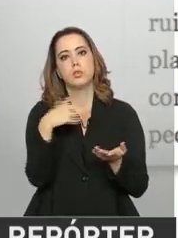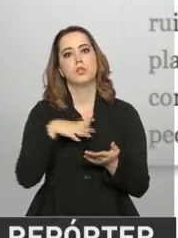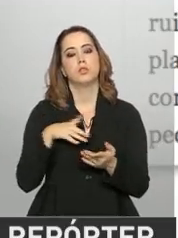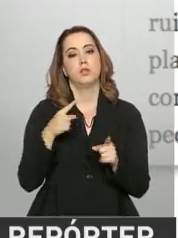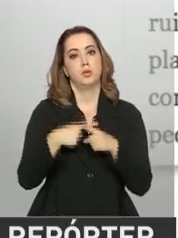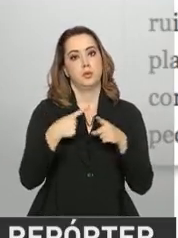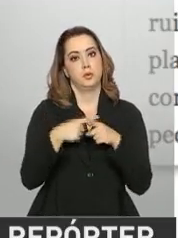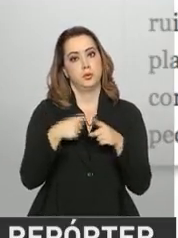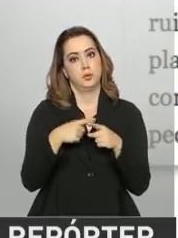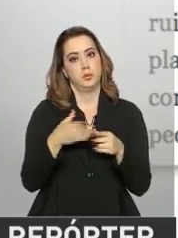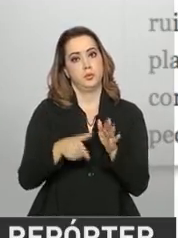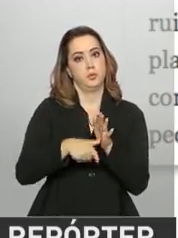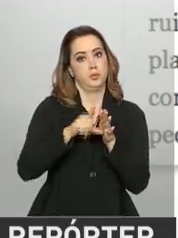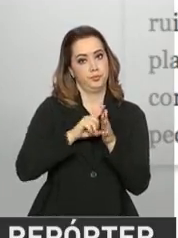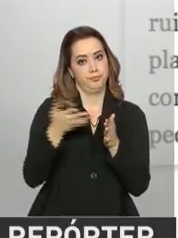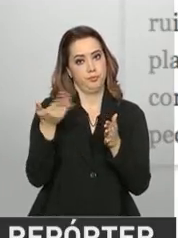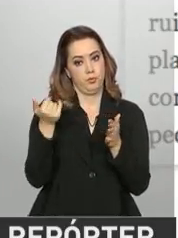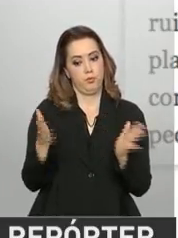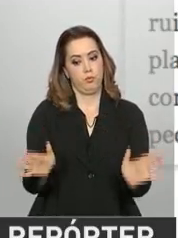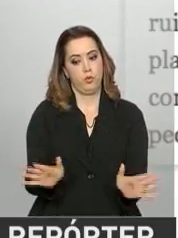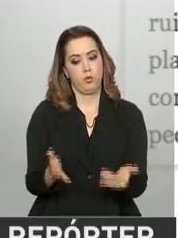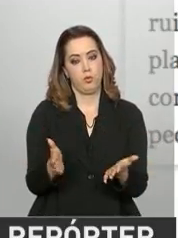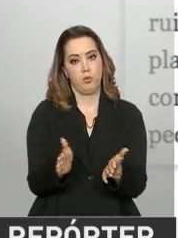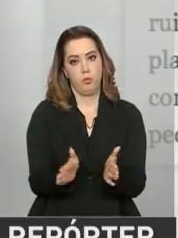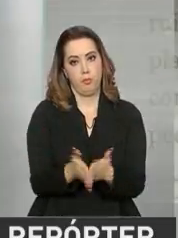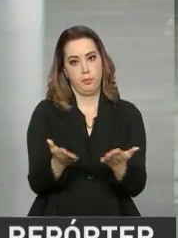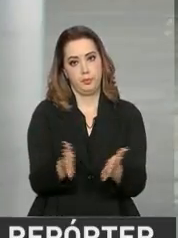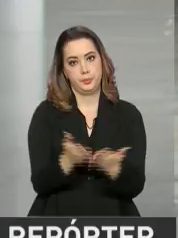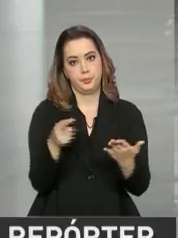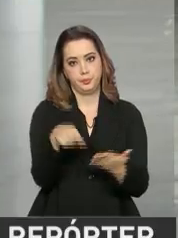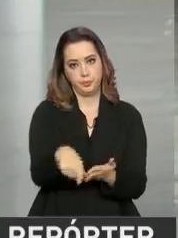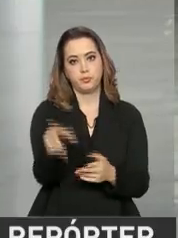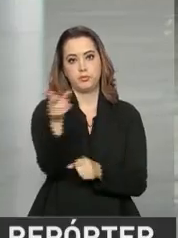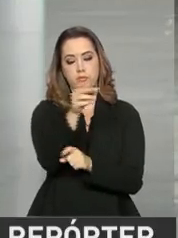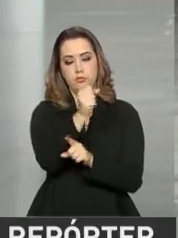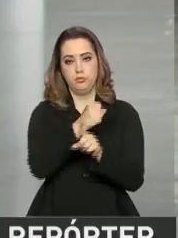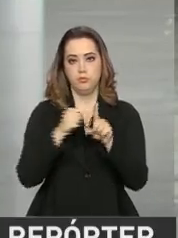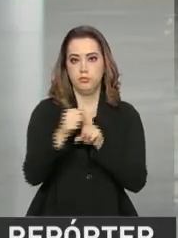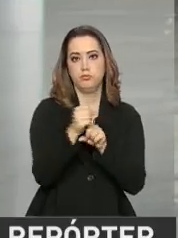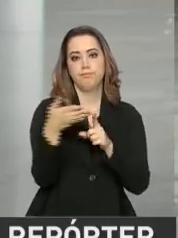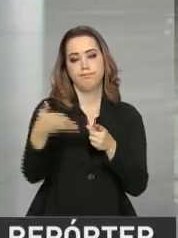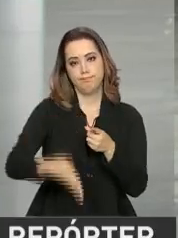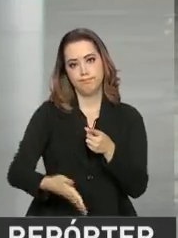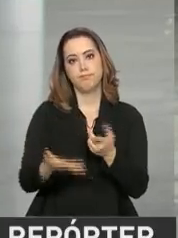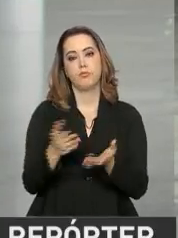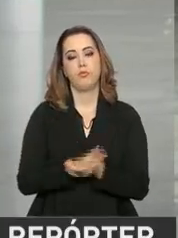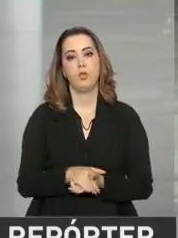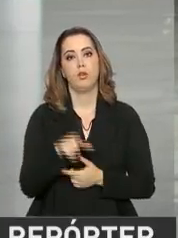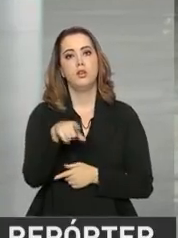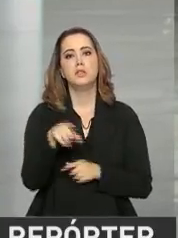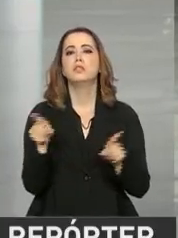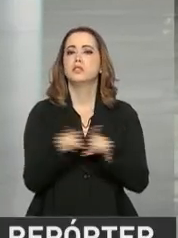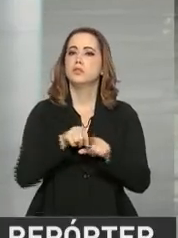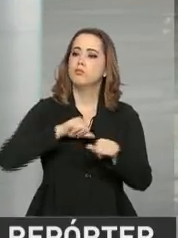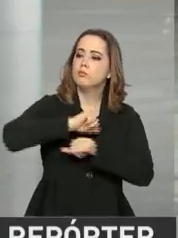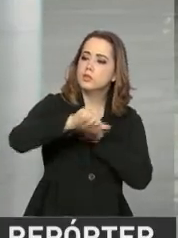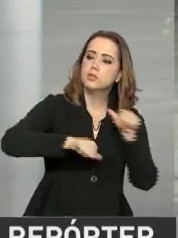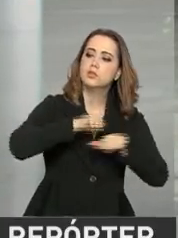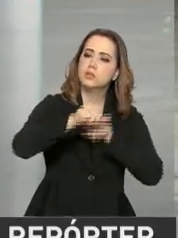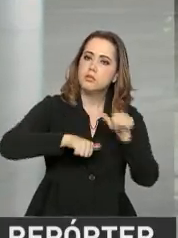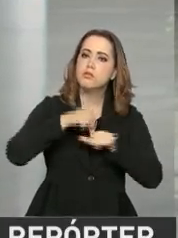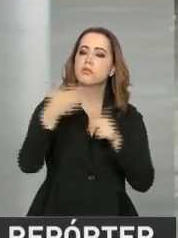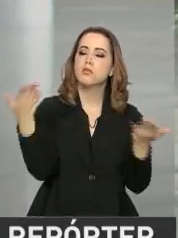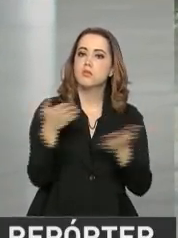classe social hum humilde pobre no país e que também é inegável à transformações porque o Brasil passou